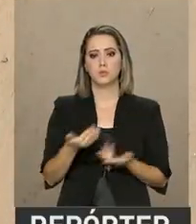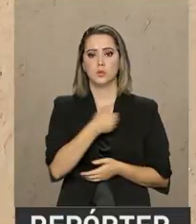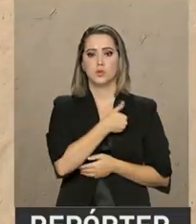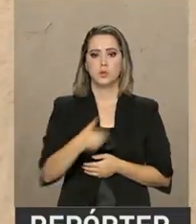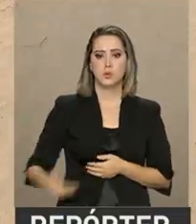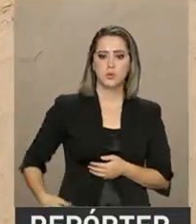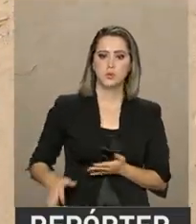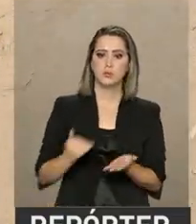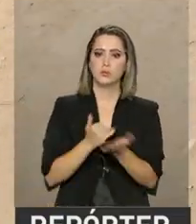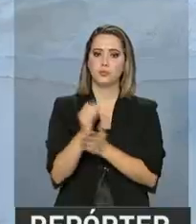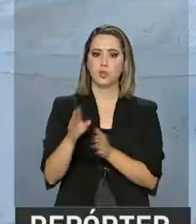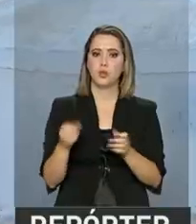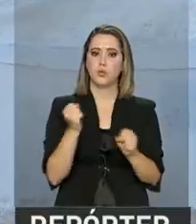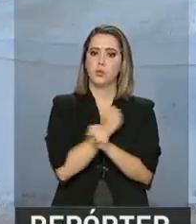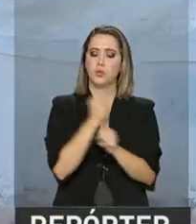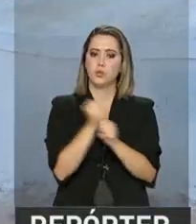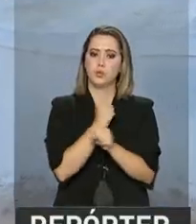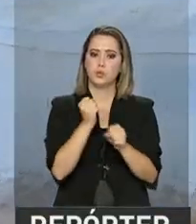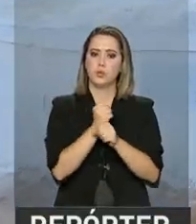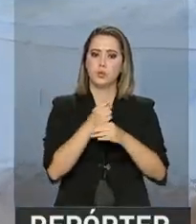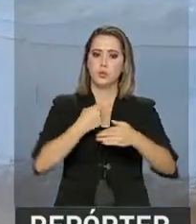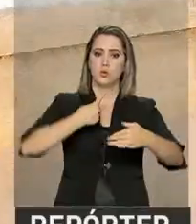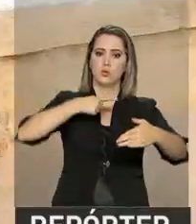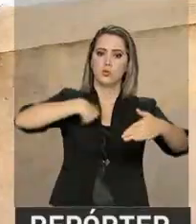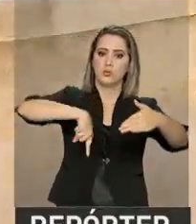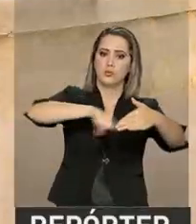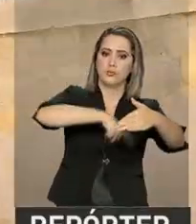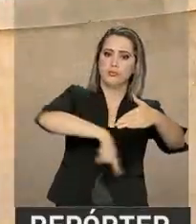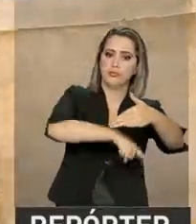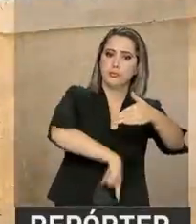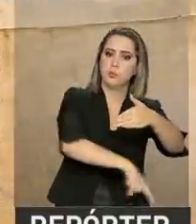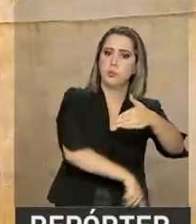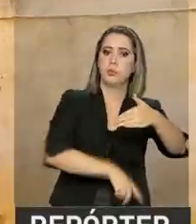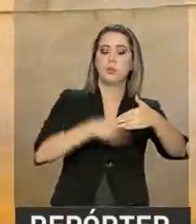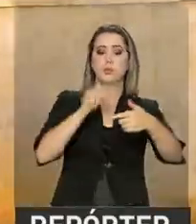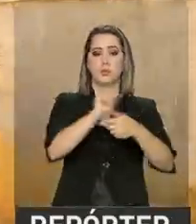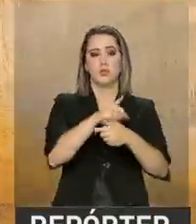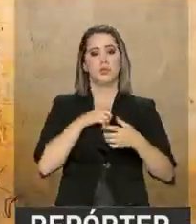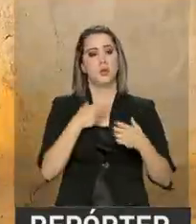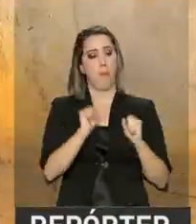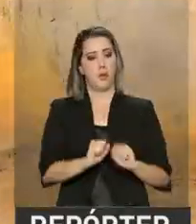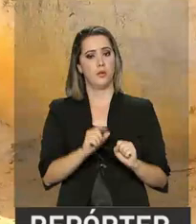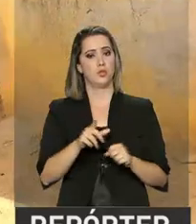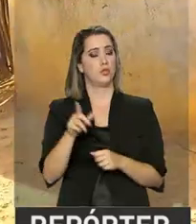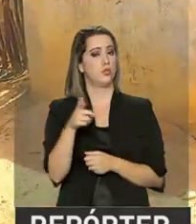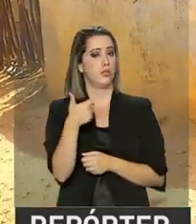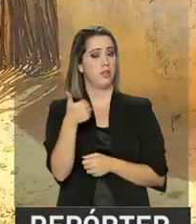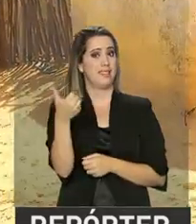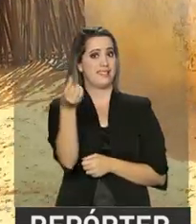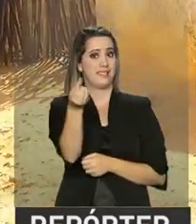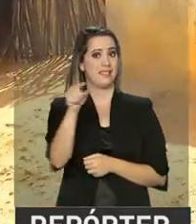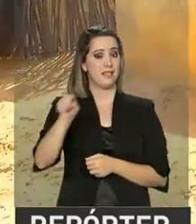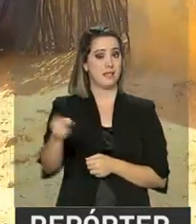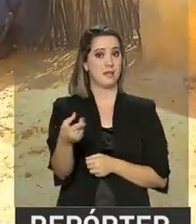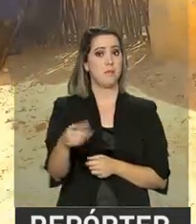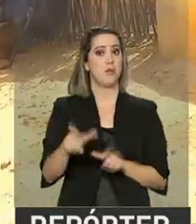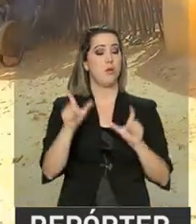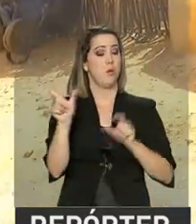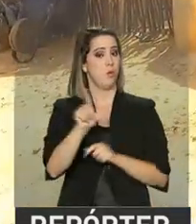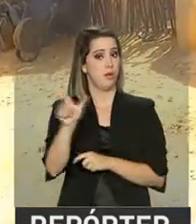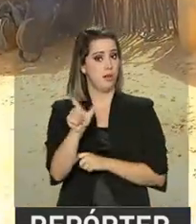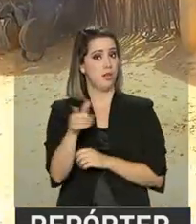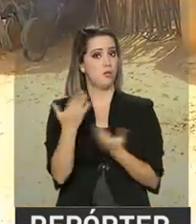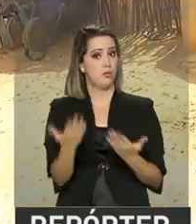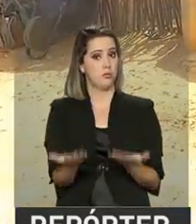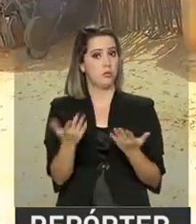governo avança na construção de cisternas. Esses reservatórios, com capacidade para 16 mil litros, permitem